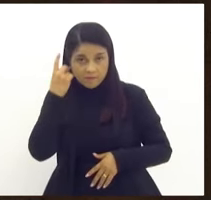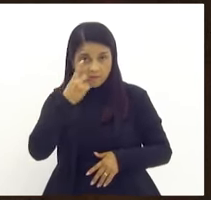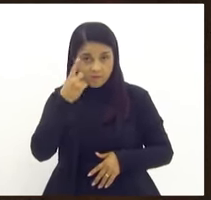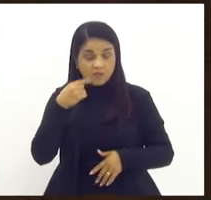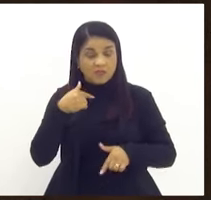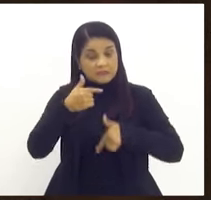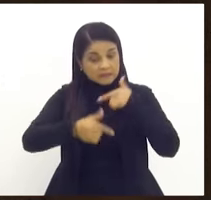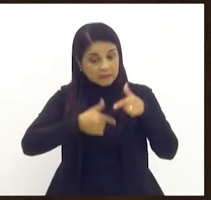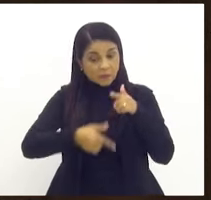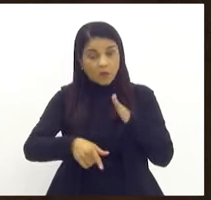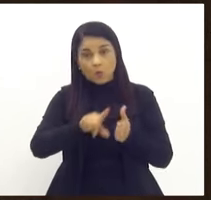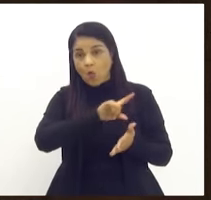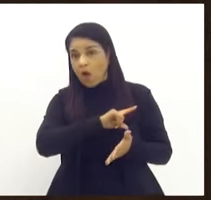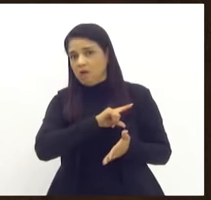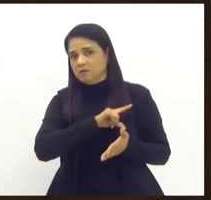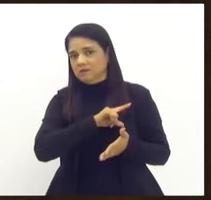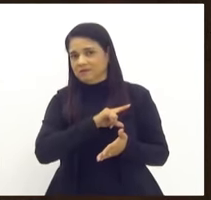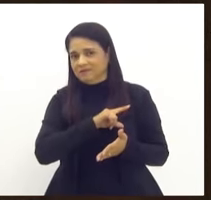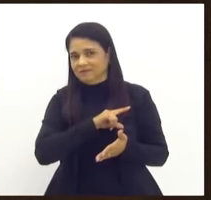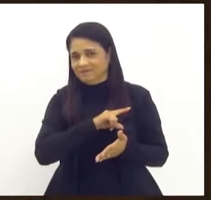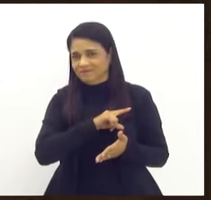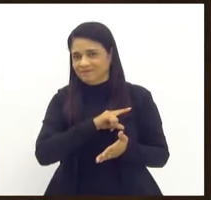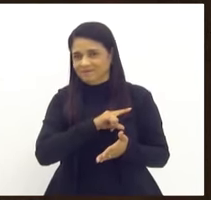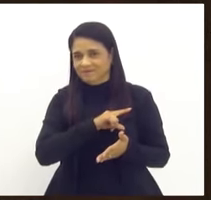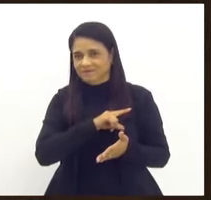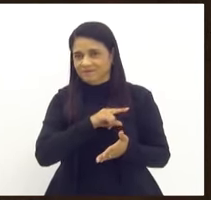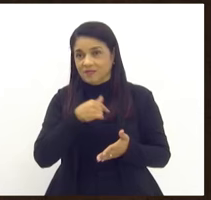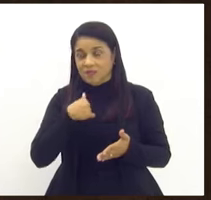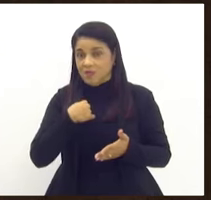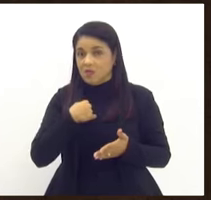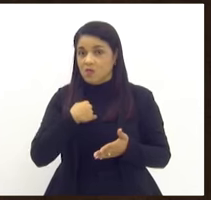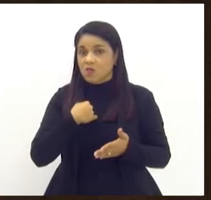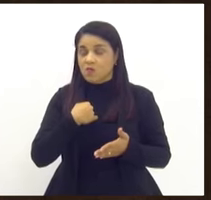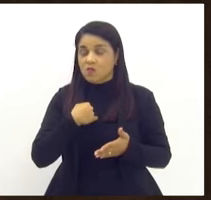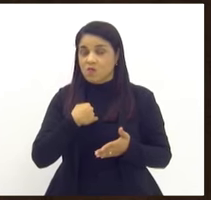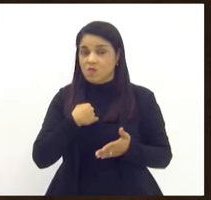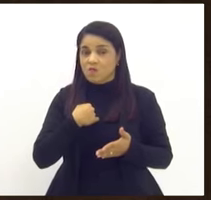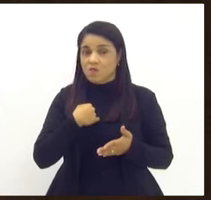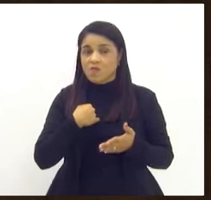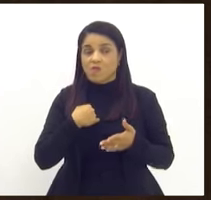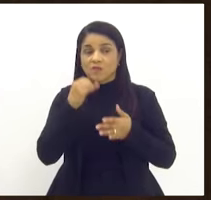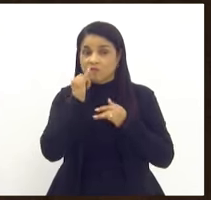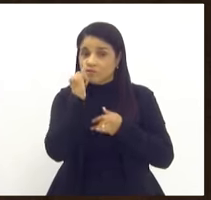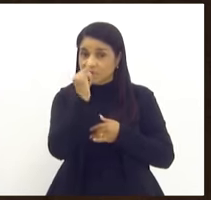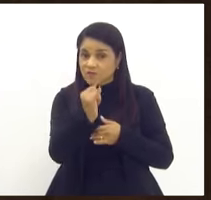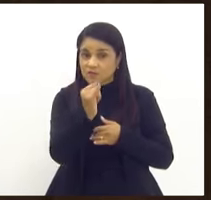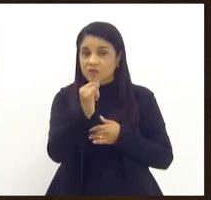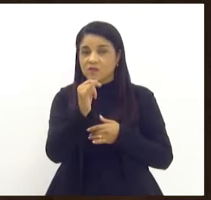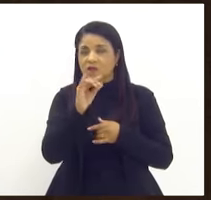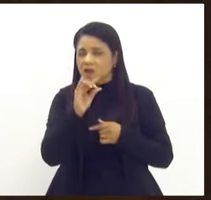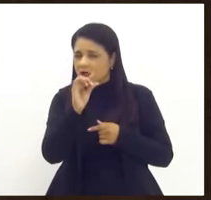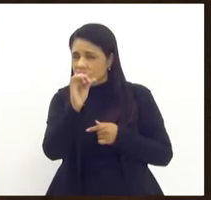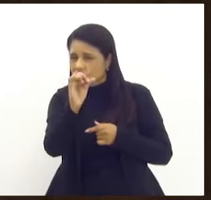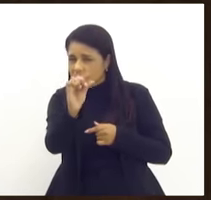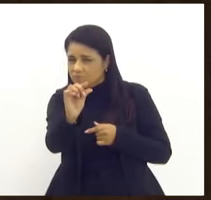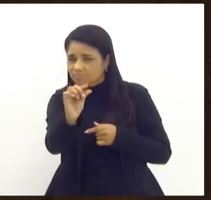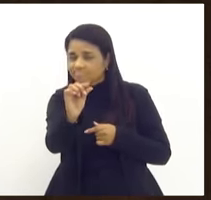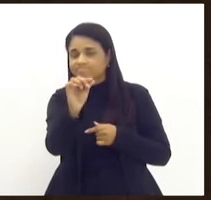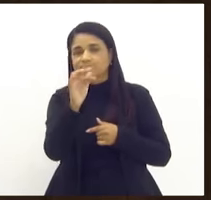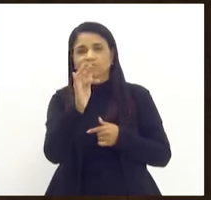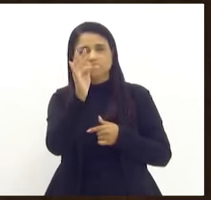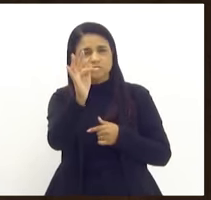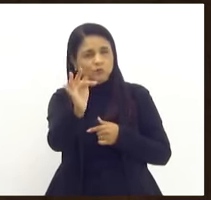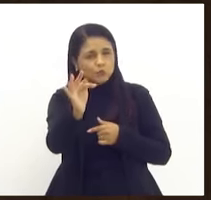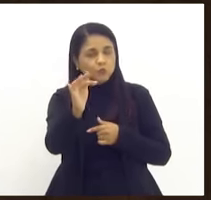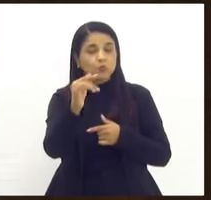trabalhar Antes a imagem que eu faço Presidente é que a gente tá vendo uma luzinha lá no fim do túnel